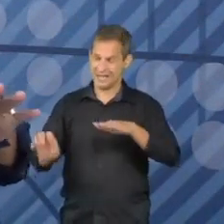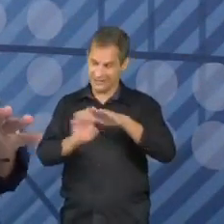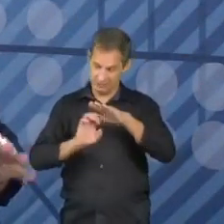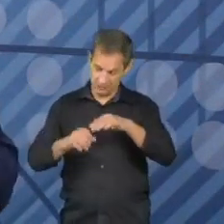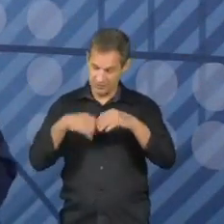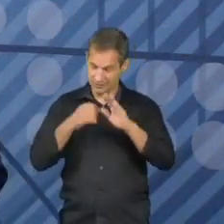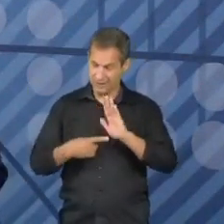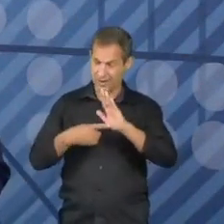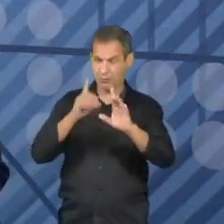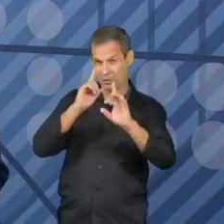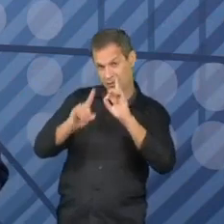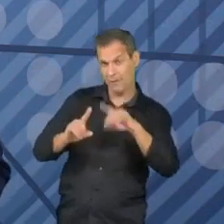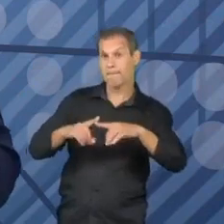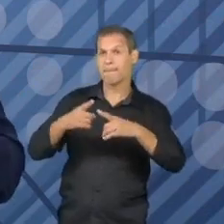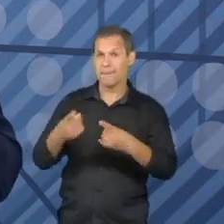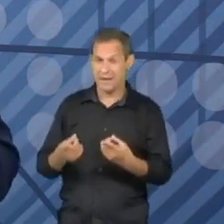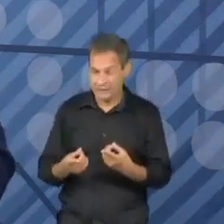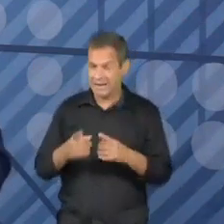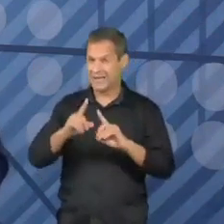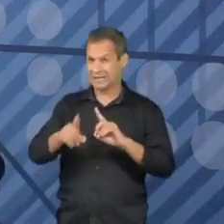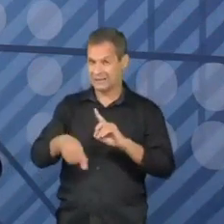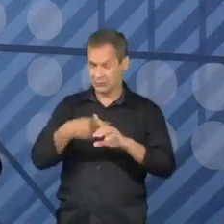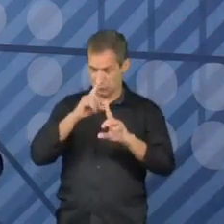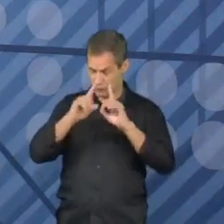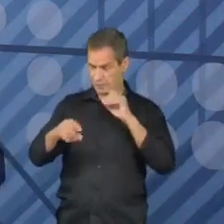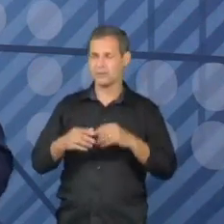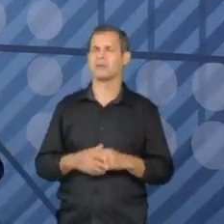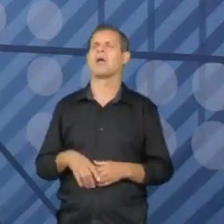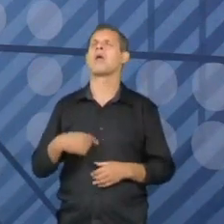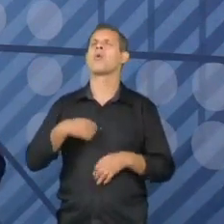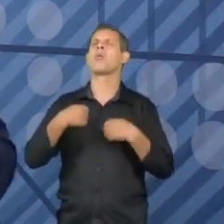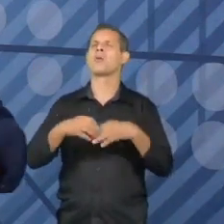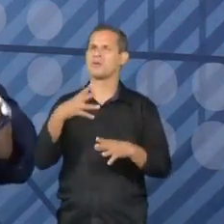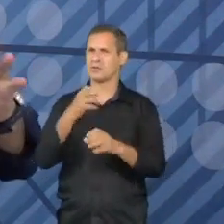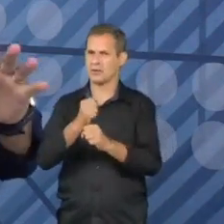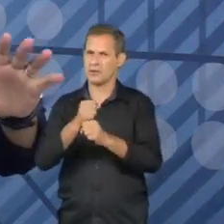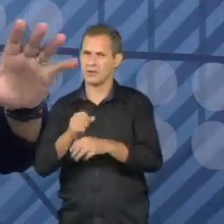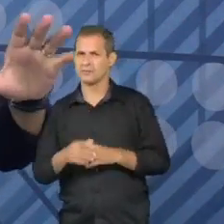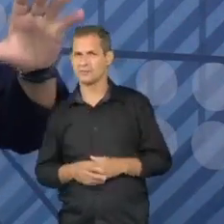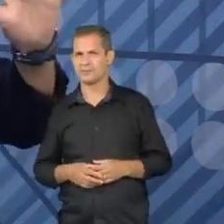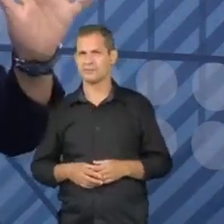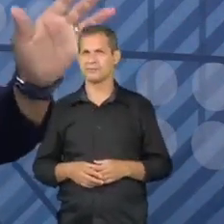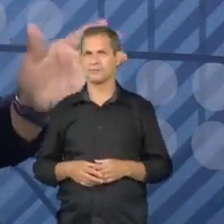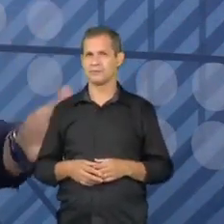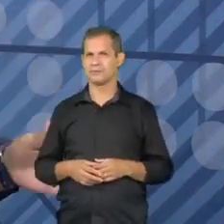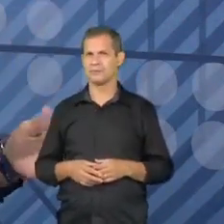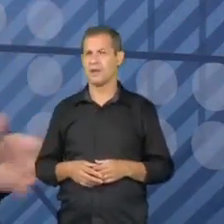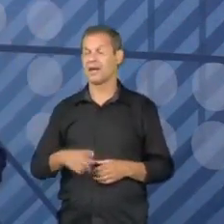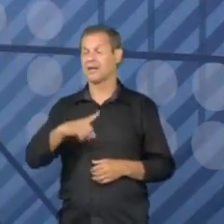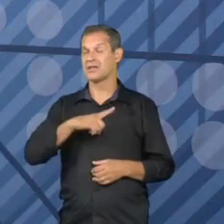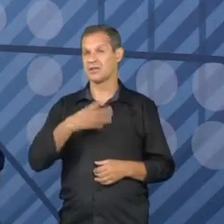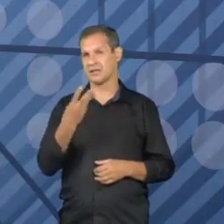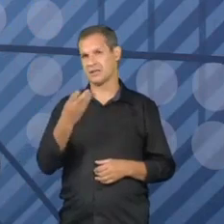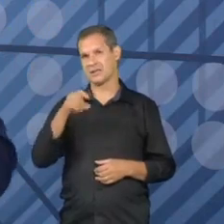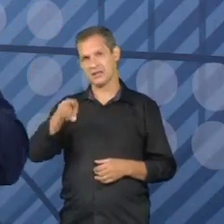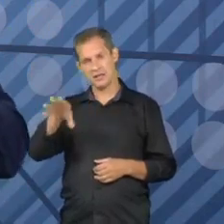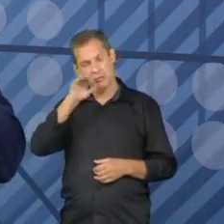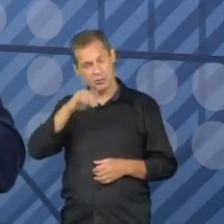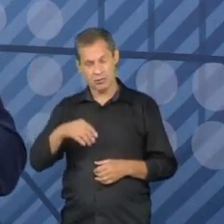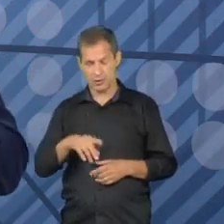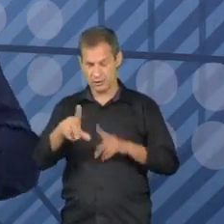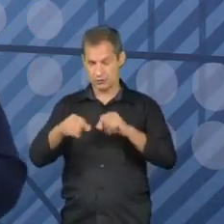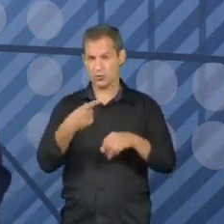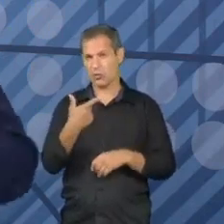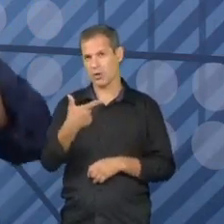ela apresenta dados e a partir desses dados eu preciso calcular. Vamos lá, tinha 30 mil funcionários,